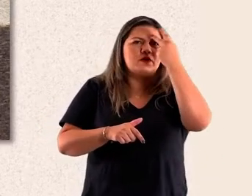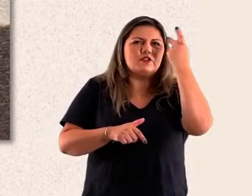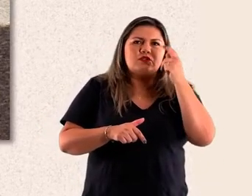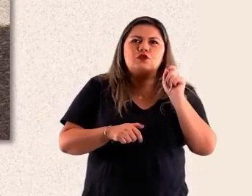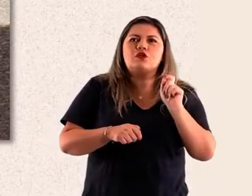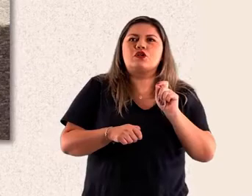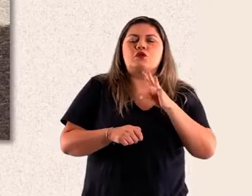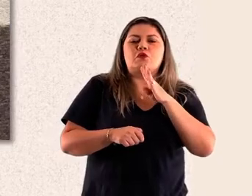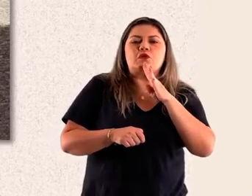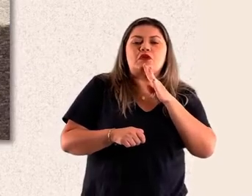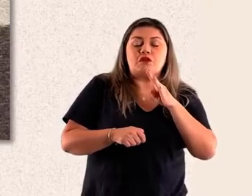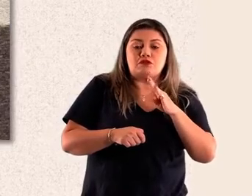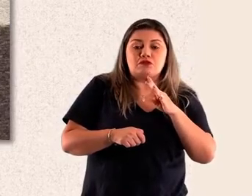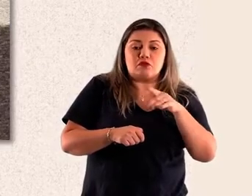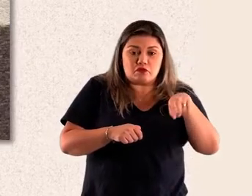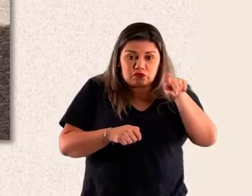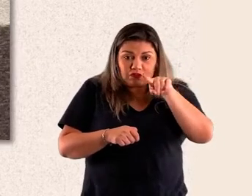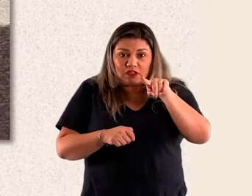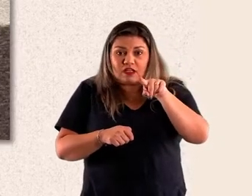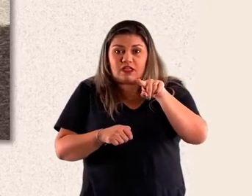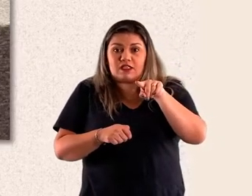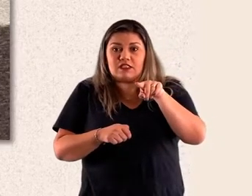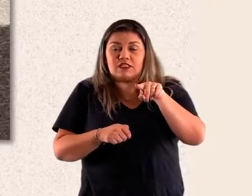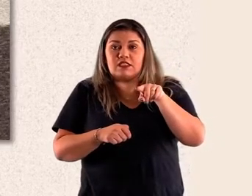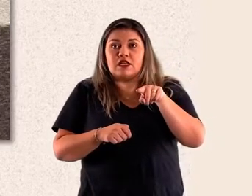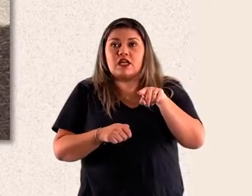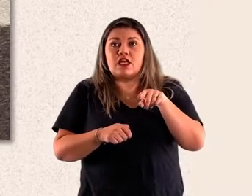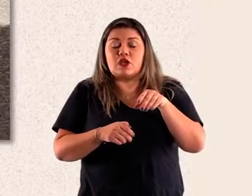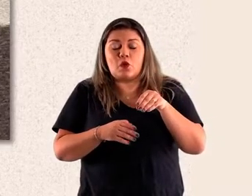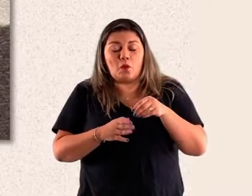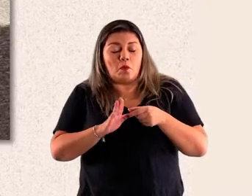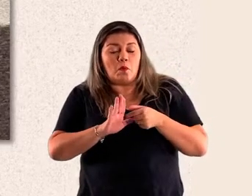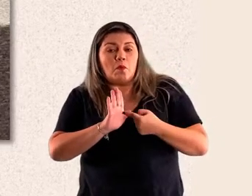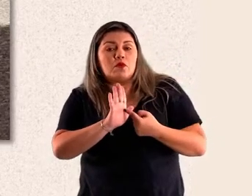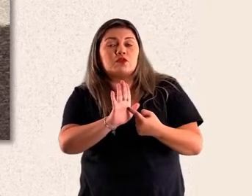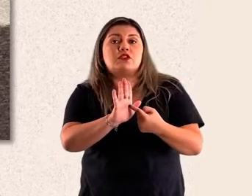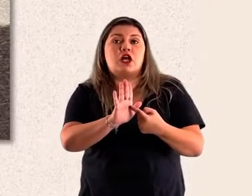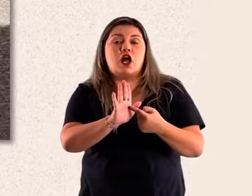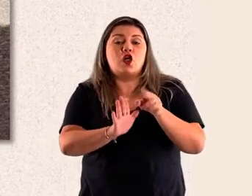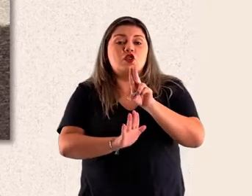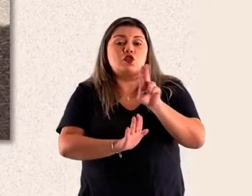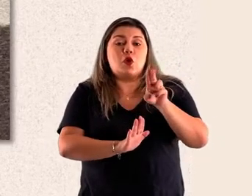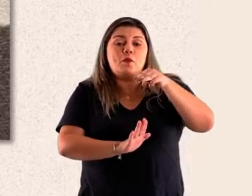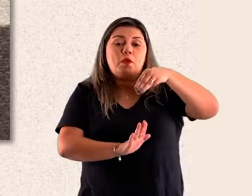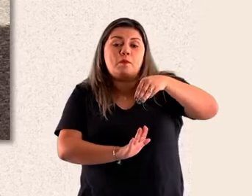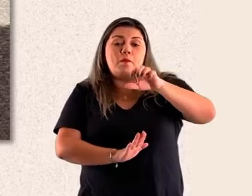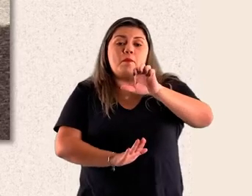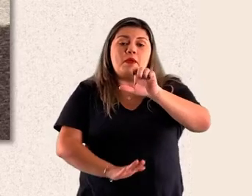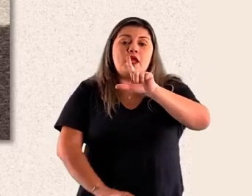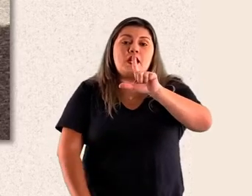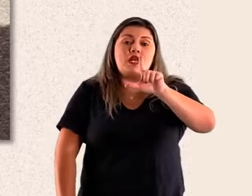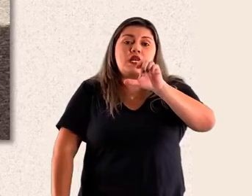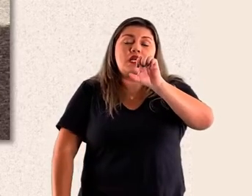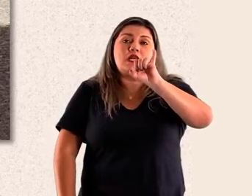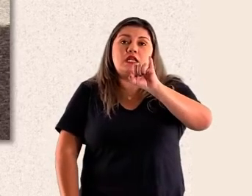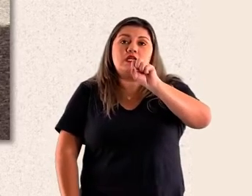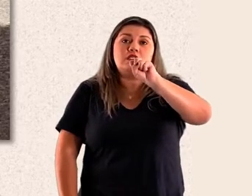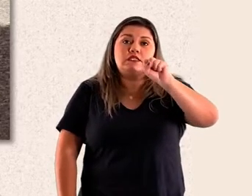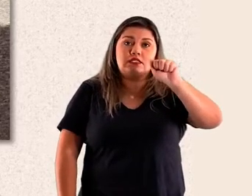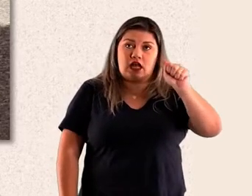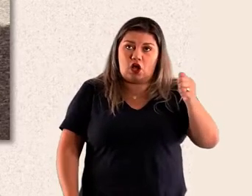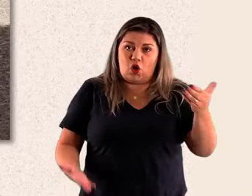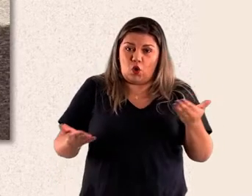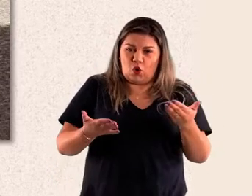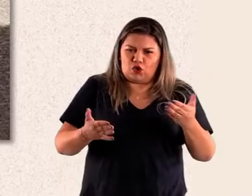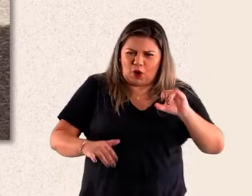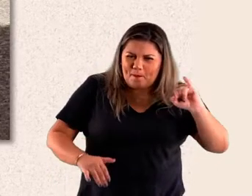e eu quis dar esse presente para vocês ao indicar para comissão de ética o nome da Melissa para esse bate-papo e eu espero que vocês